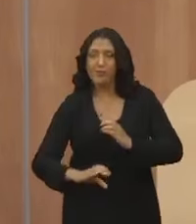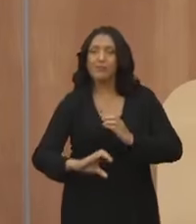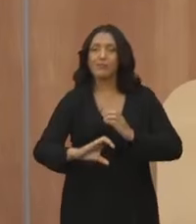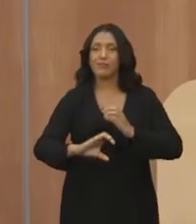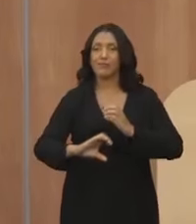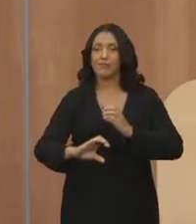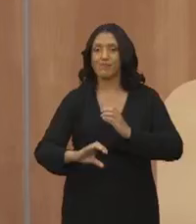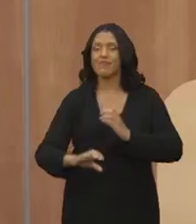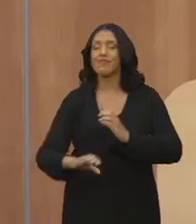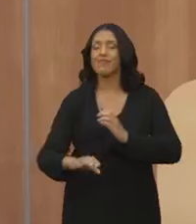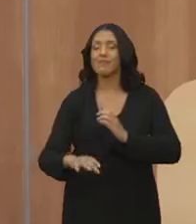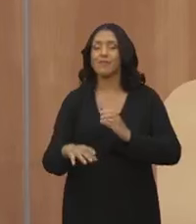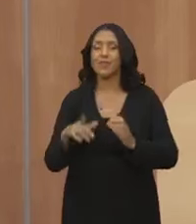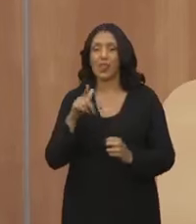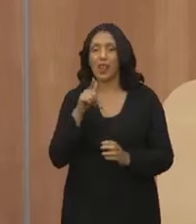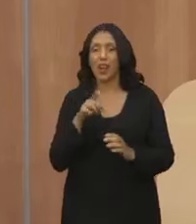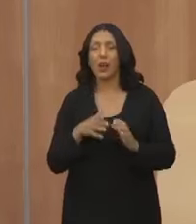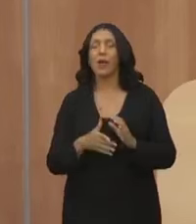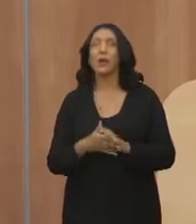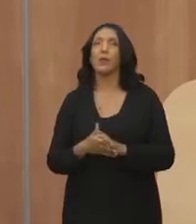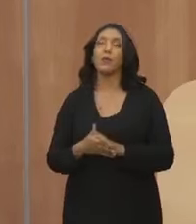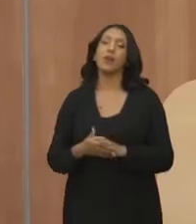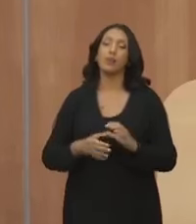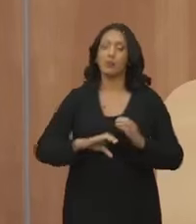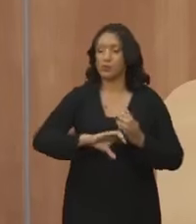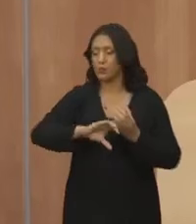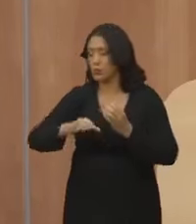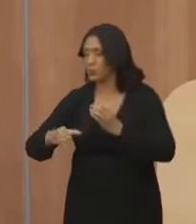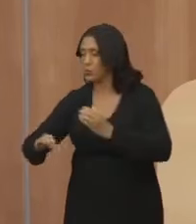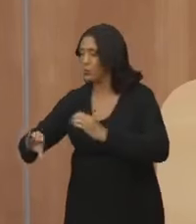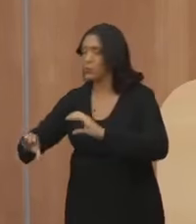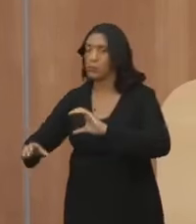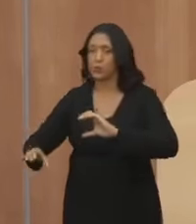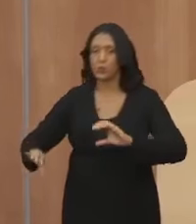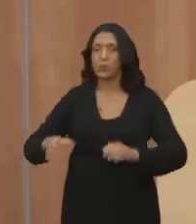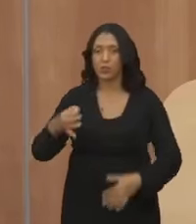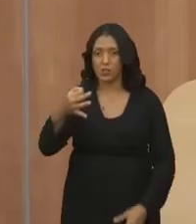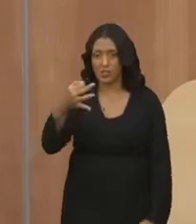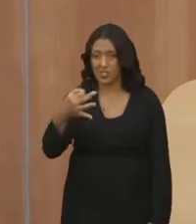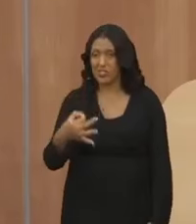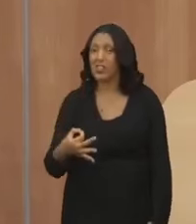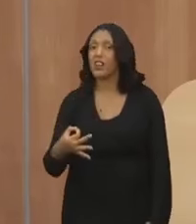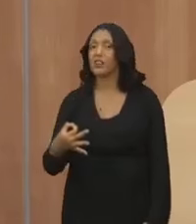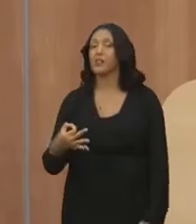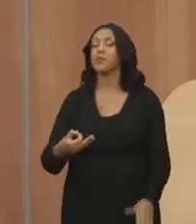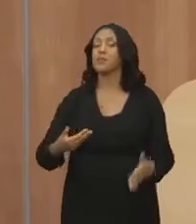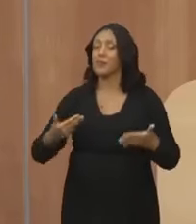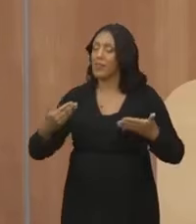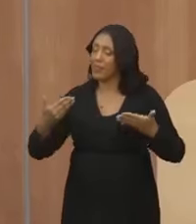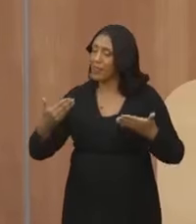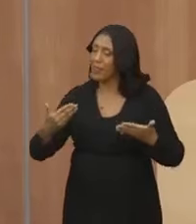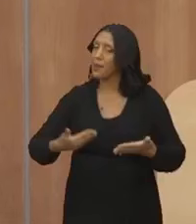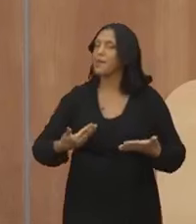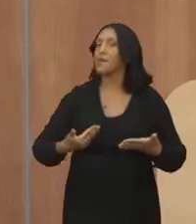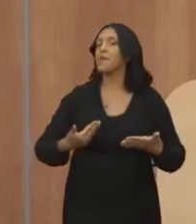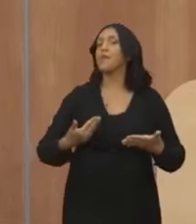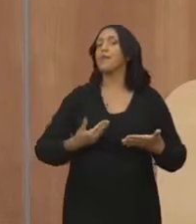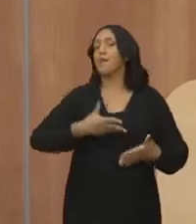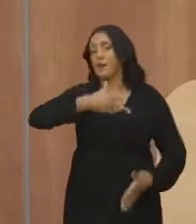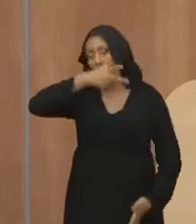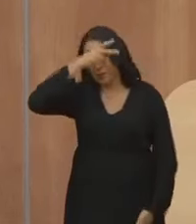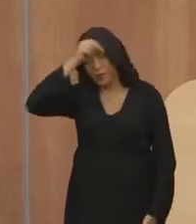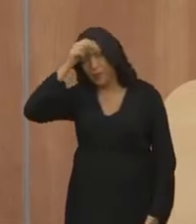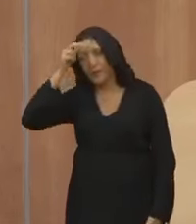a associação sabe disso aí, para fazer a rede de esgoto, para jogar resíduo lá em Garapés. Quando foi para